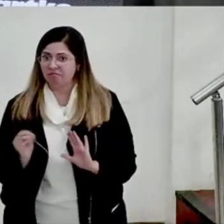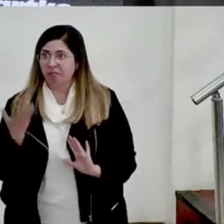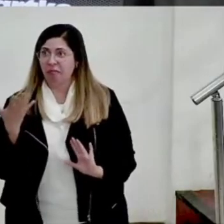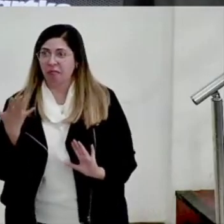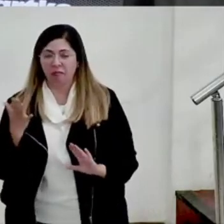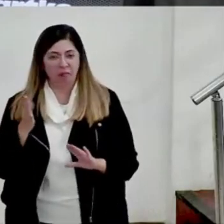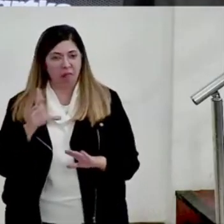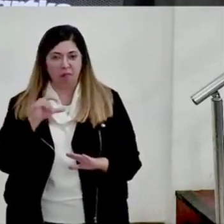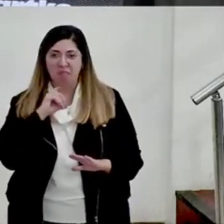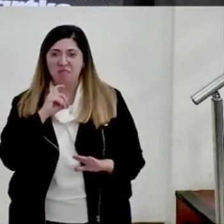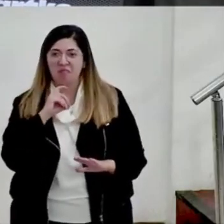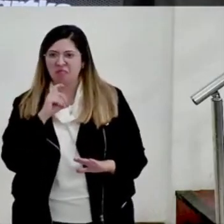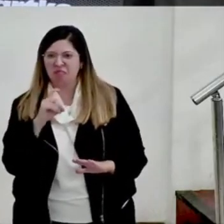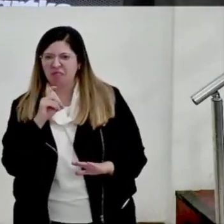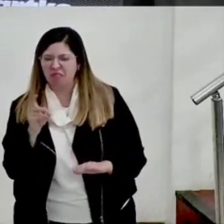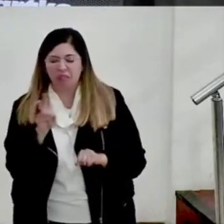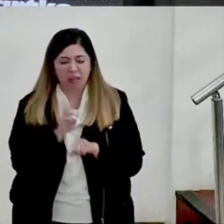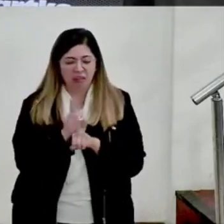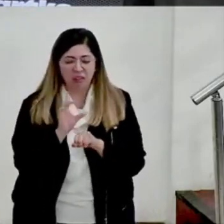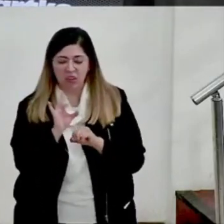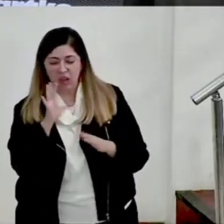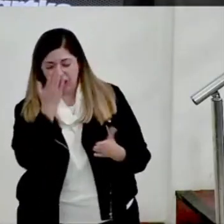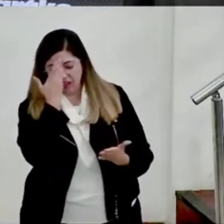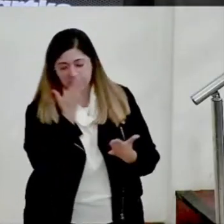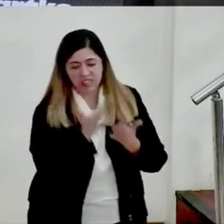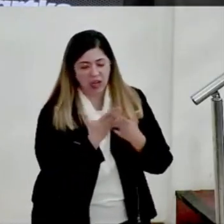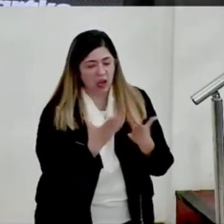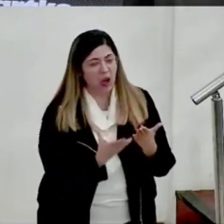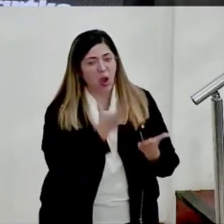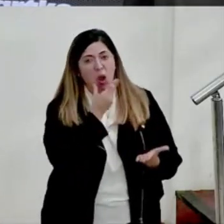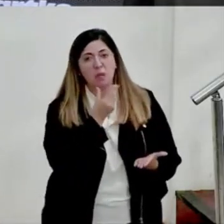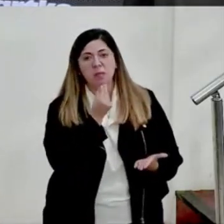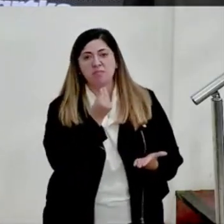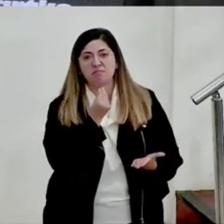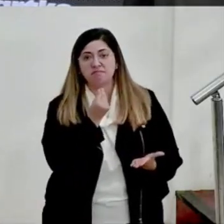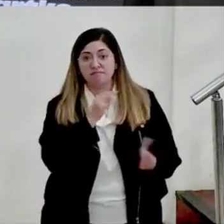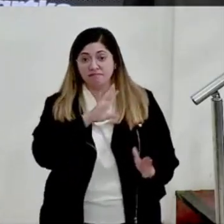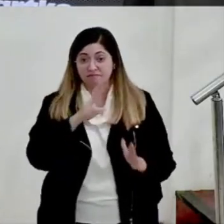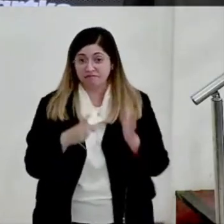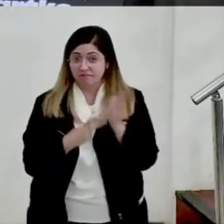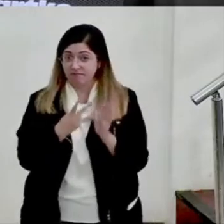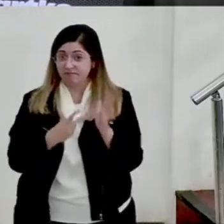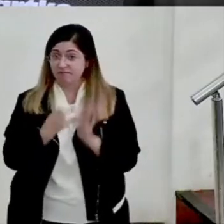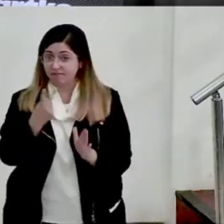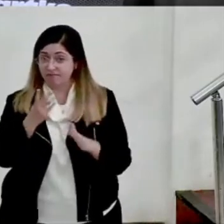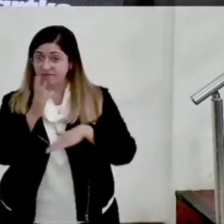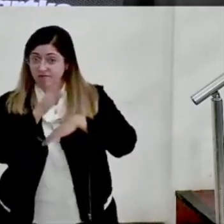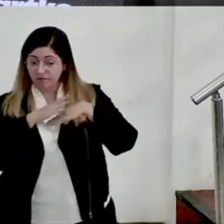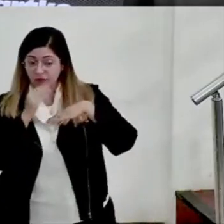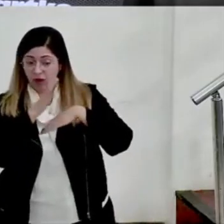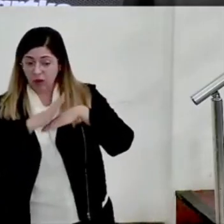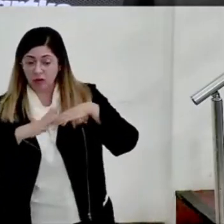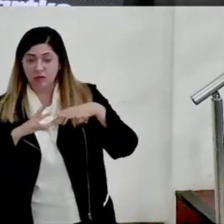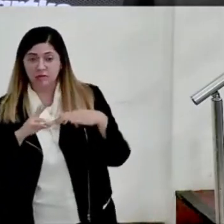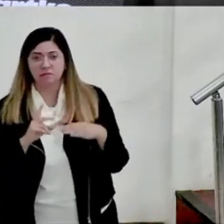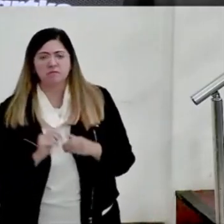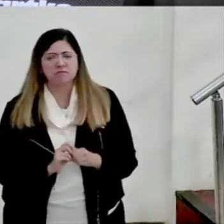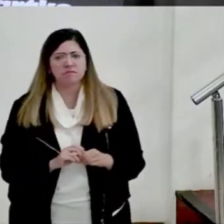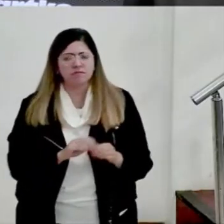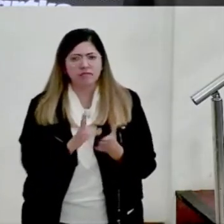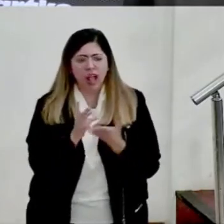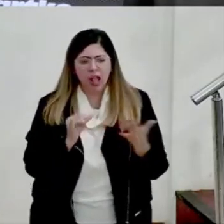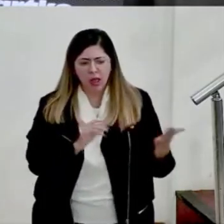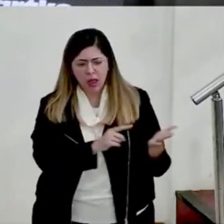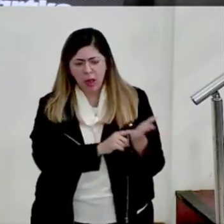cuidando e estiverem confiando no homem para sua paz e segurança. Segundo, este texto nos consola porque ele nos lembra que